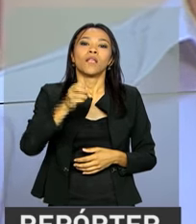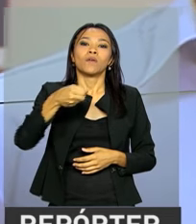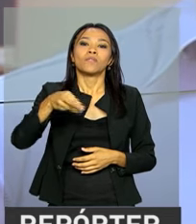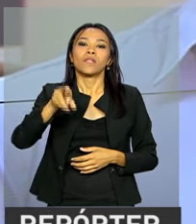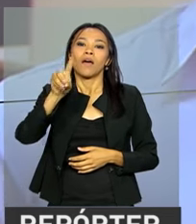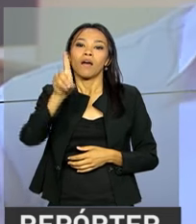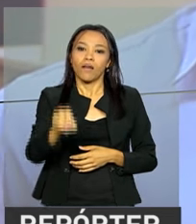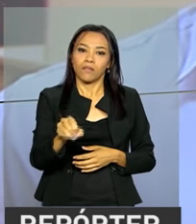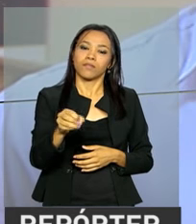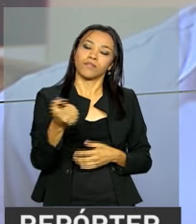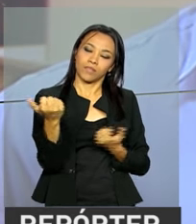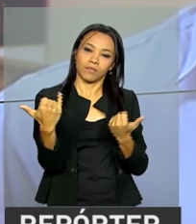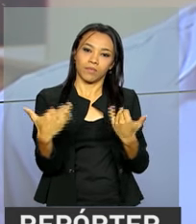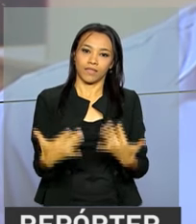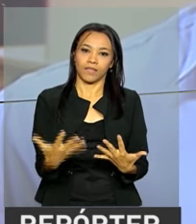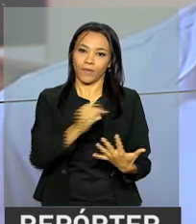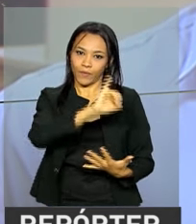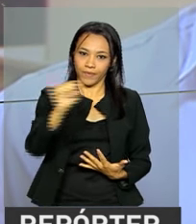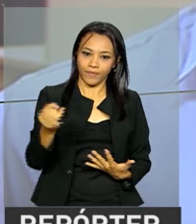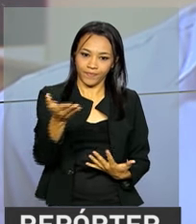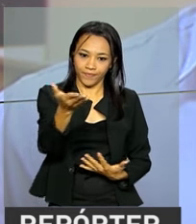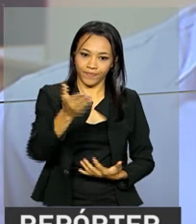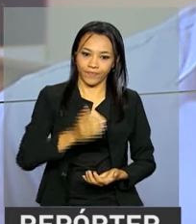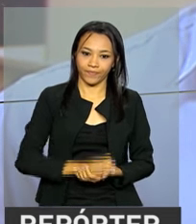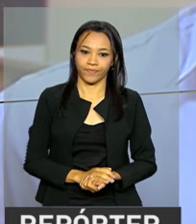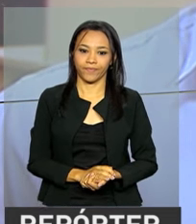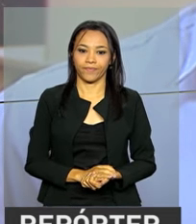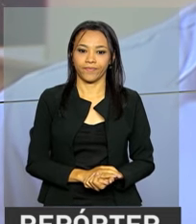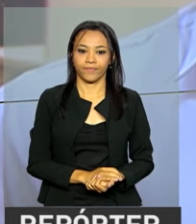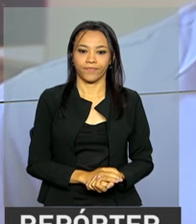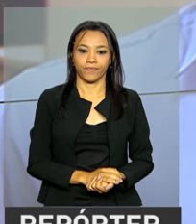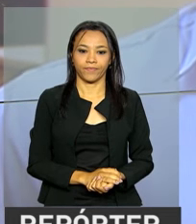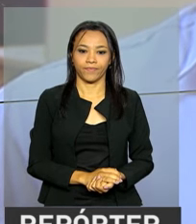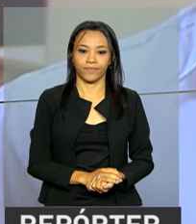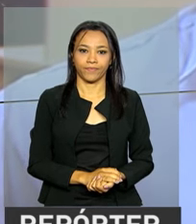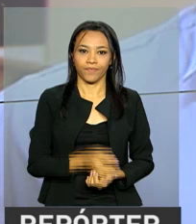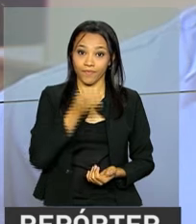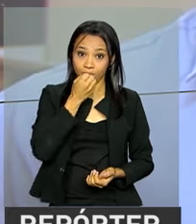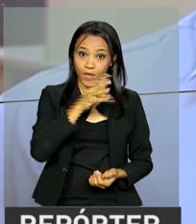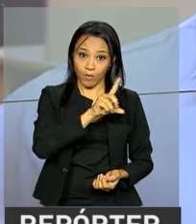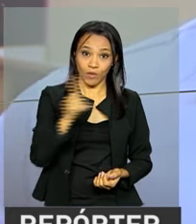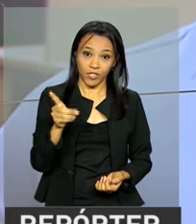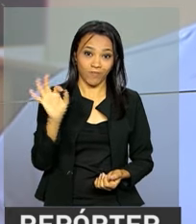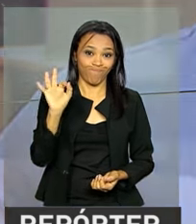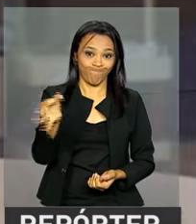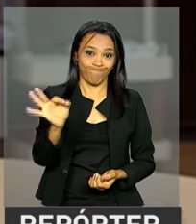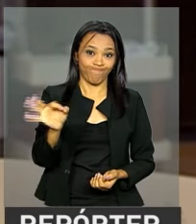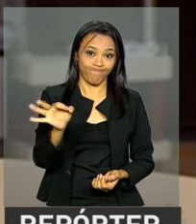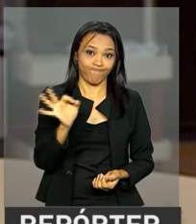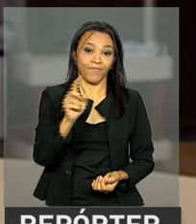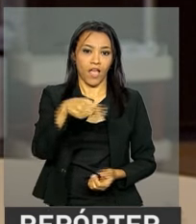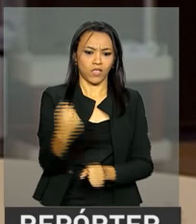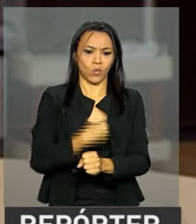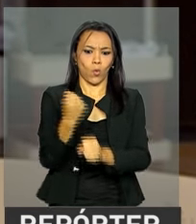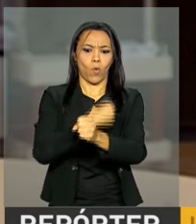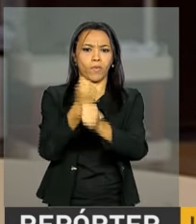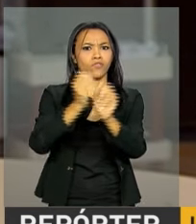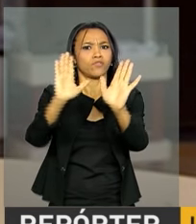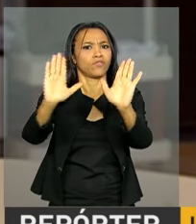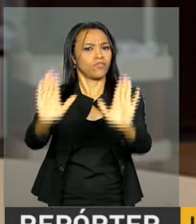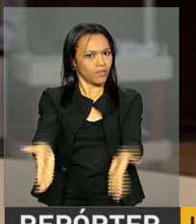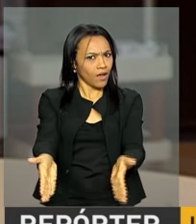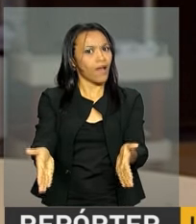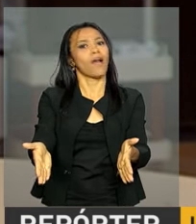explicar pra gente esse assunto leonardo onde leandro é isso mesmo na verdade as obras até já